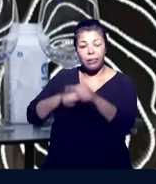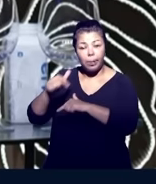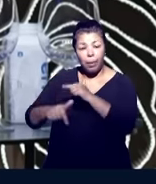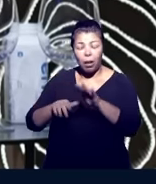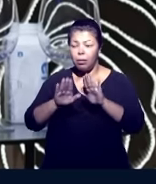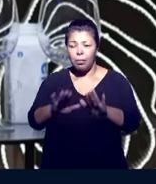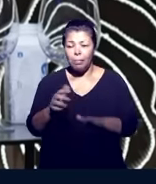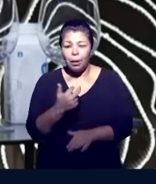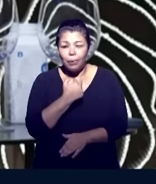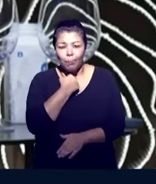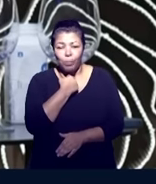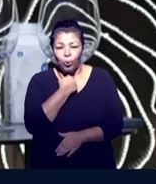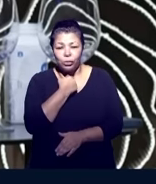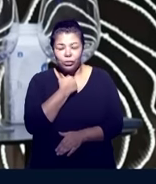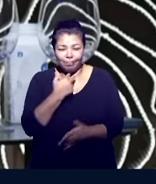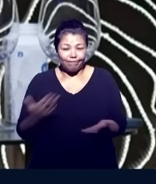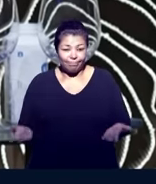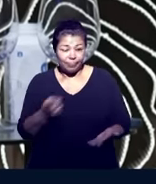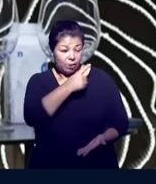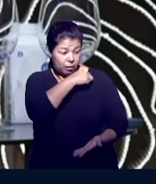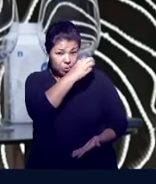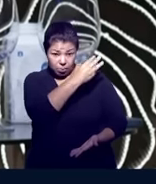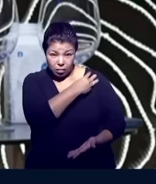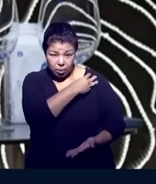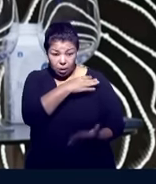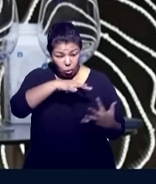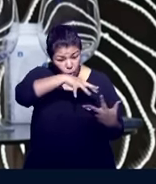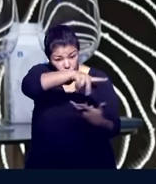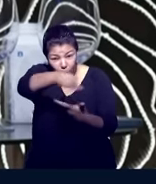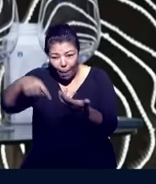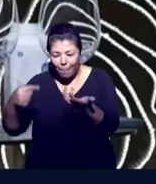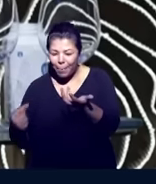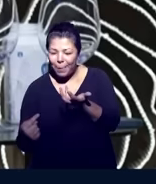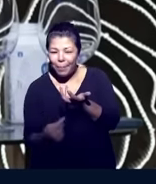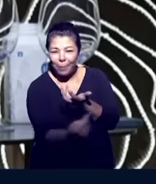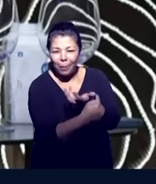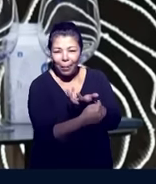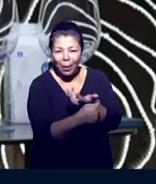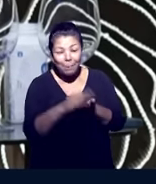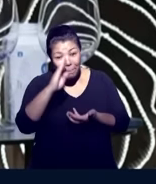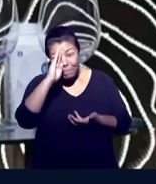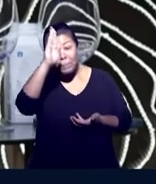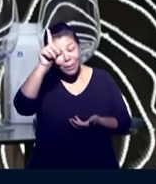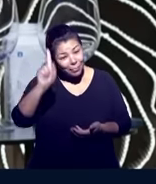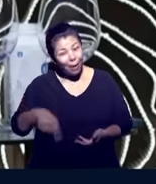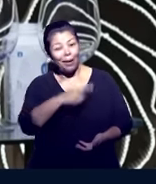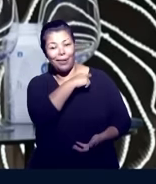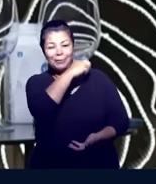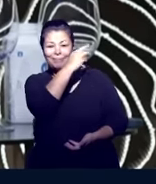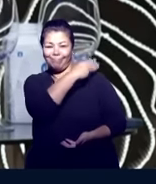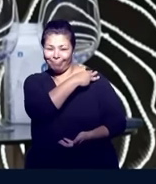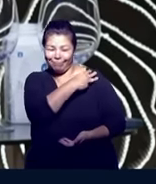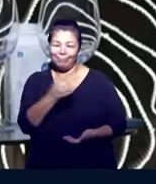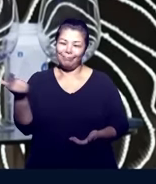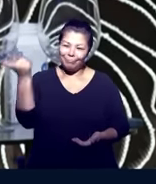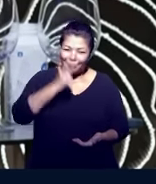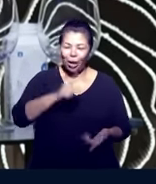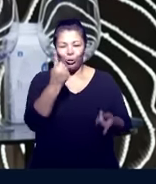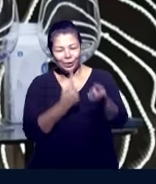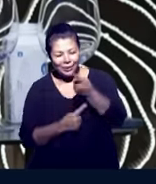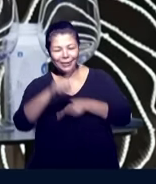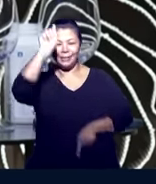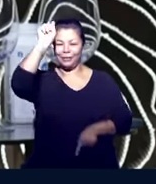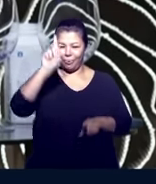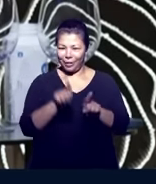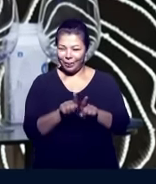inteiro o ensino médio que é o estratégico pra pessoa se desenvolver um curso profissionalizante de Ensino